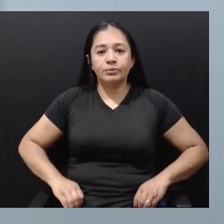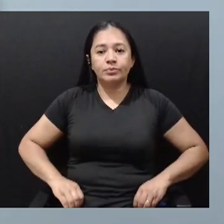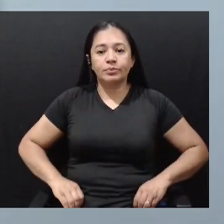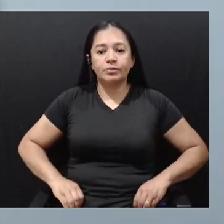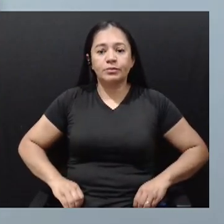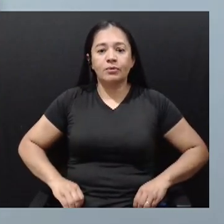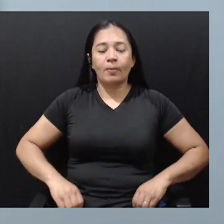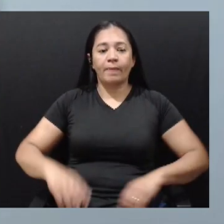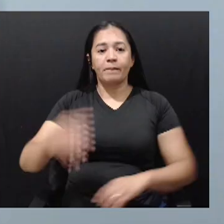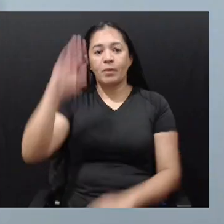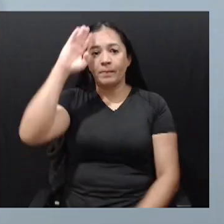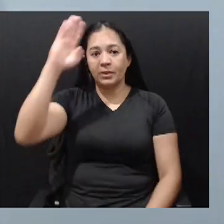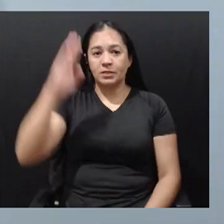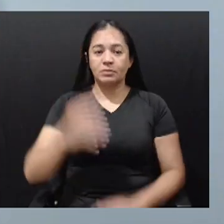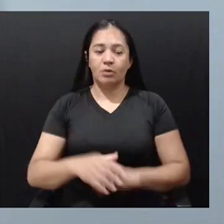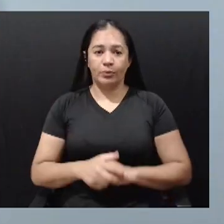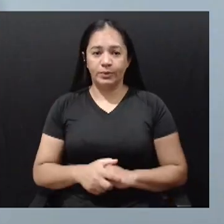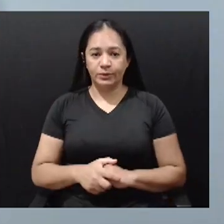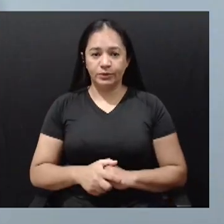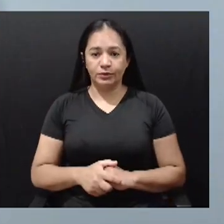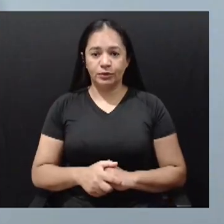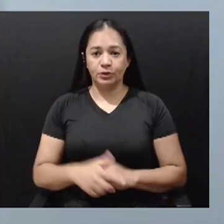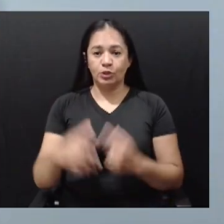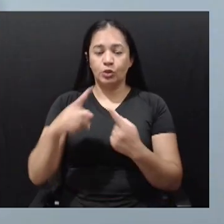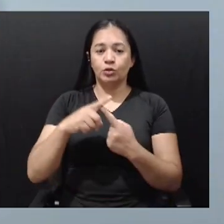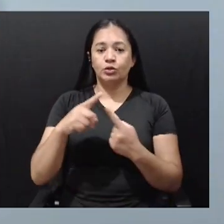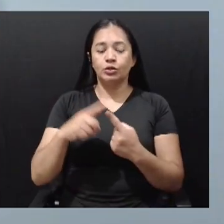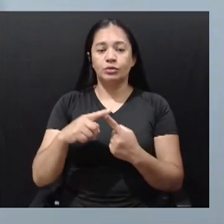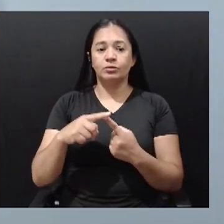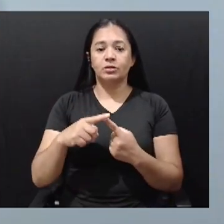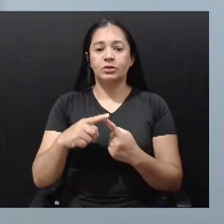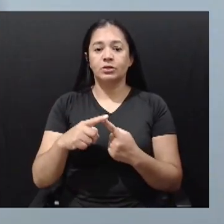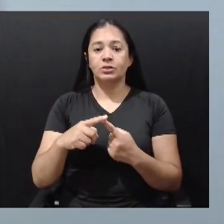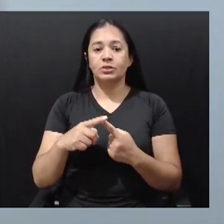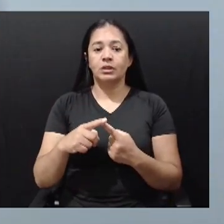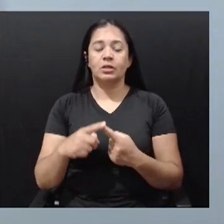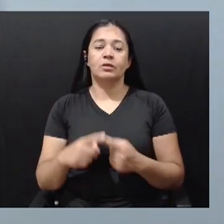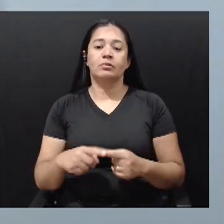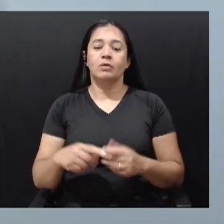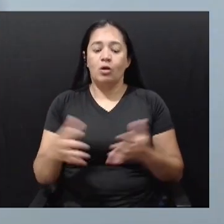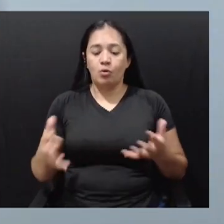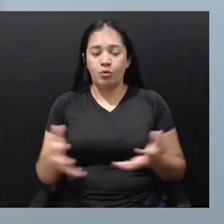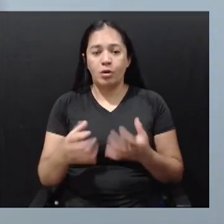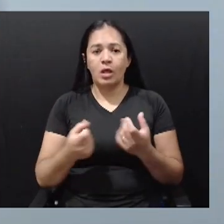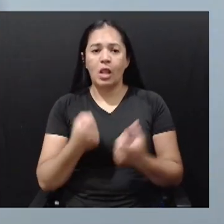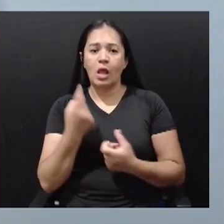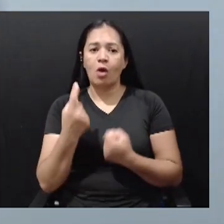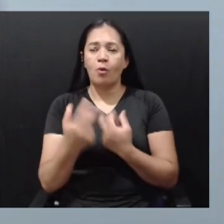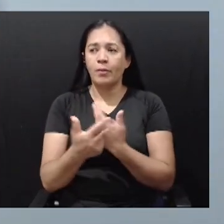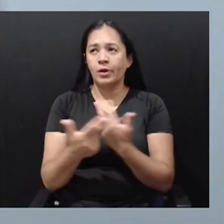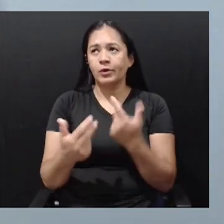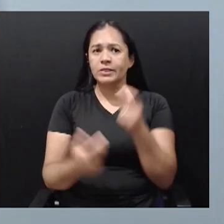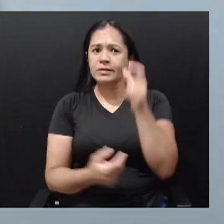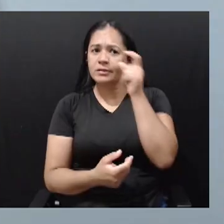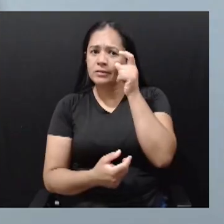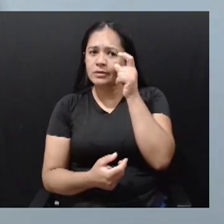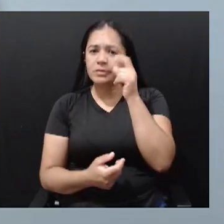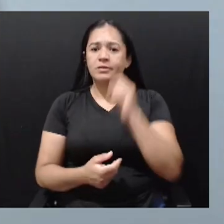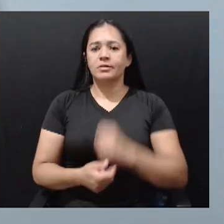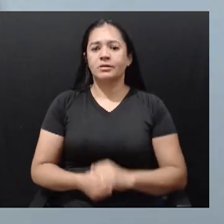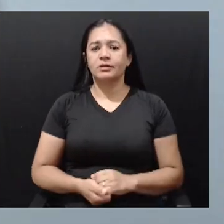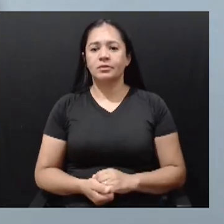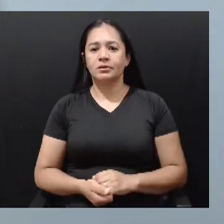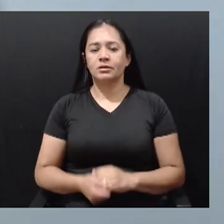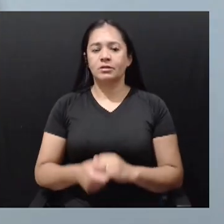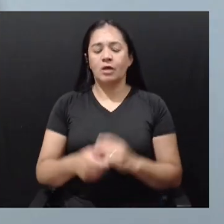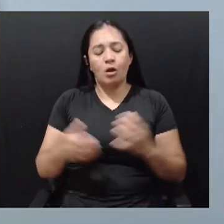especificamente um tipo de progesterona que é o levonorgestrel, que promove algumas coisinhas bem interessantes. A intensificação ou aumento